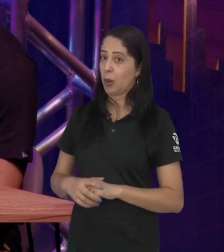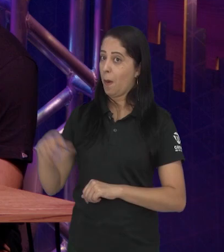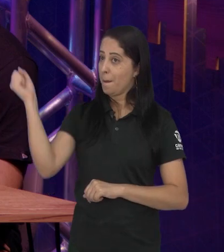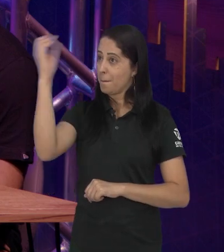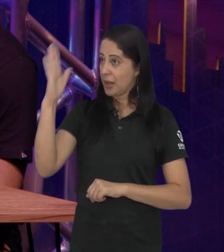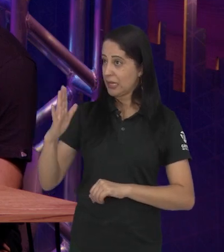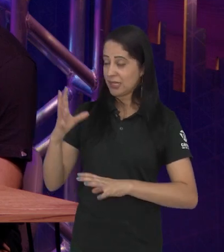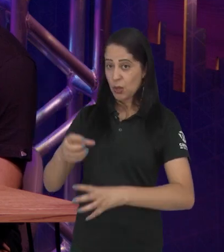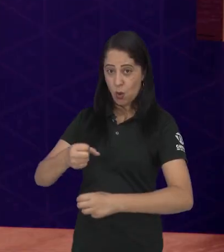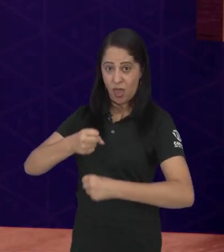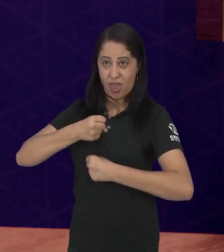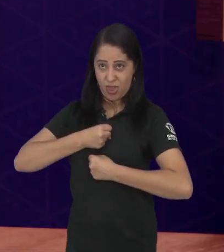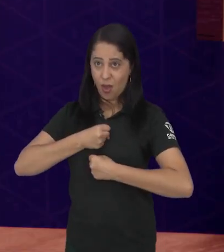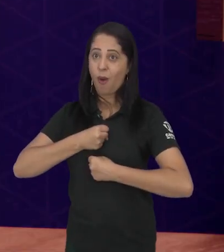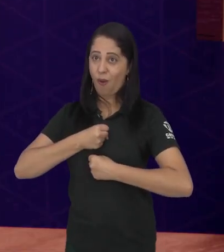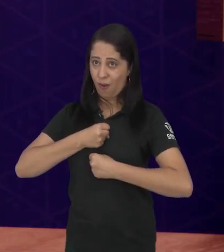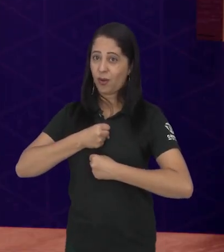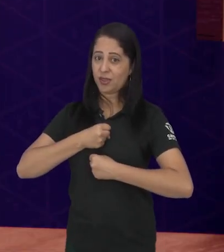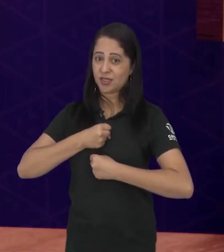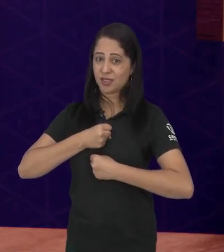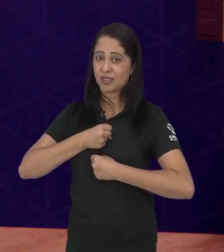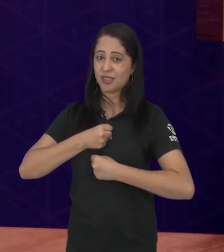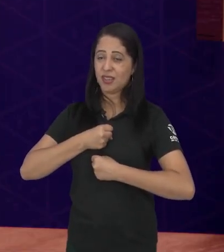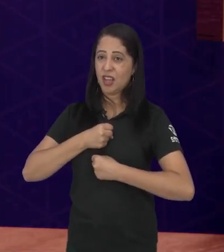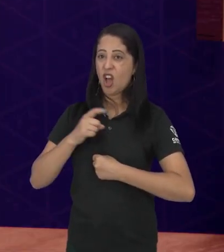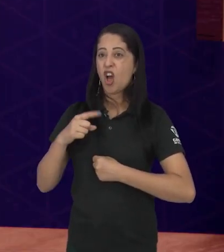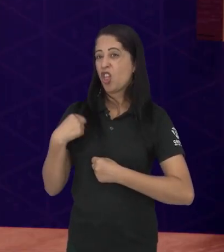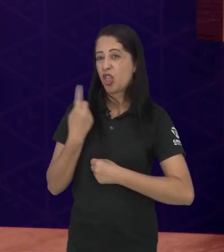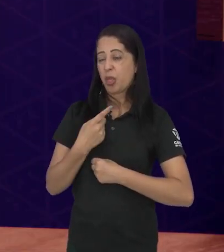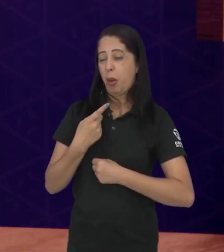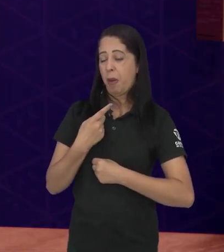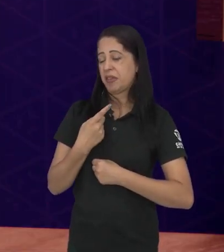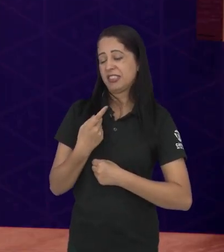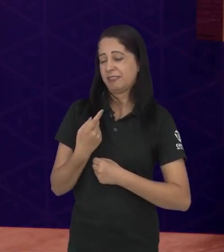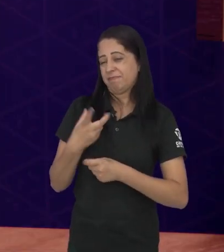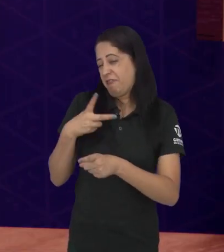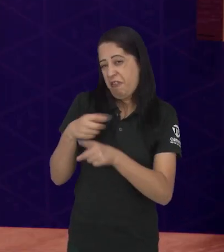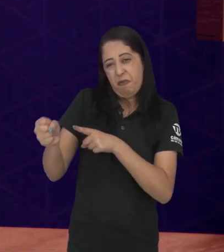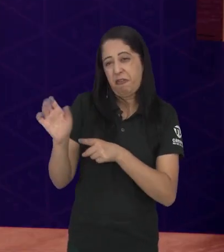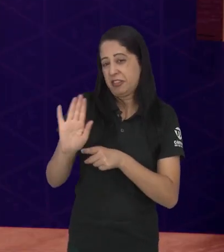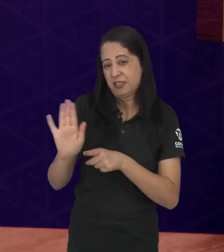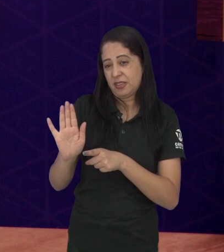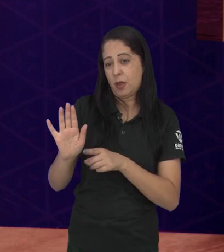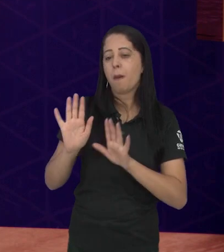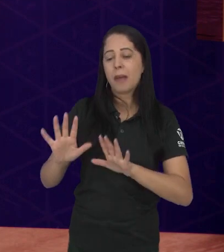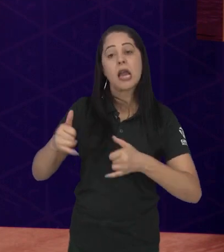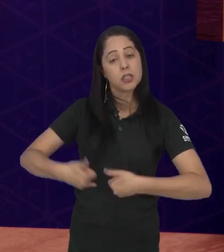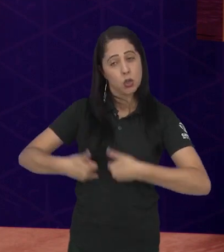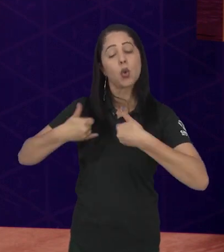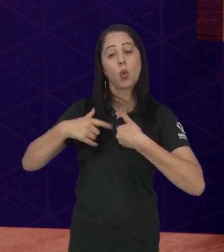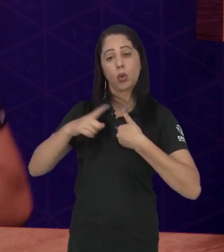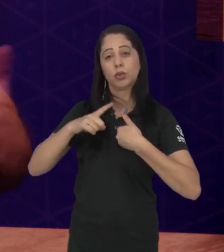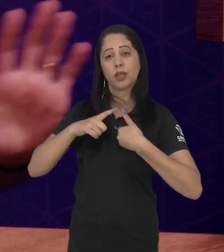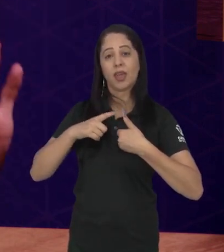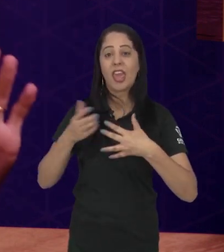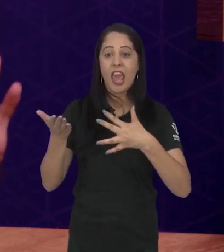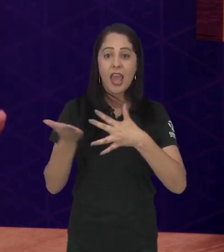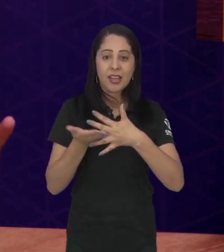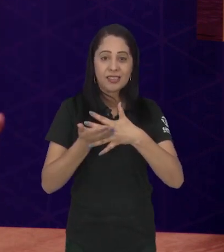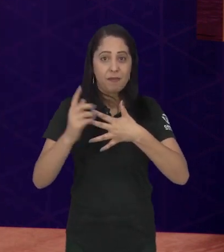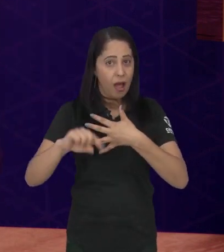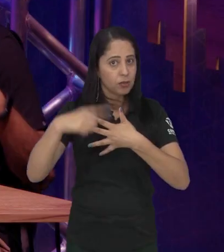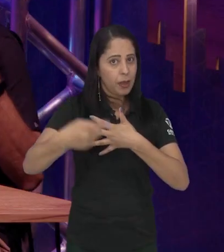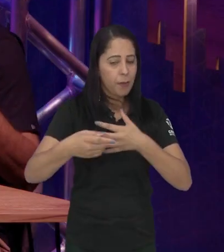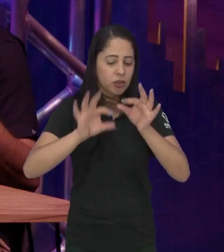e Oscar, apesar da gente ter ficado no quase, tem muita coisa pra gente se orgulhar. Mas a gente vai